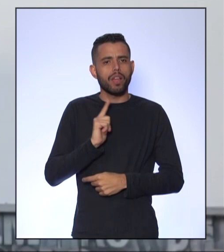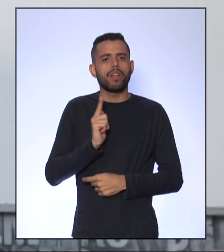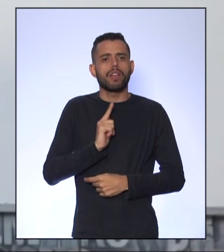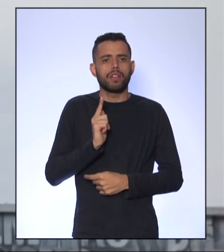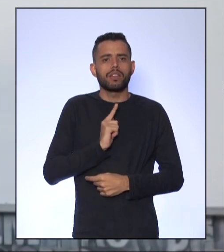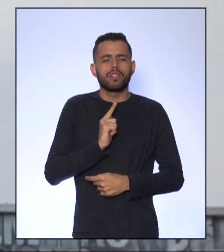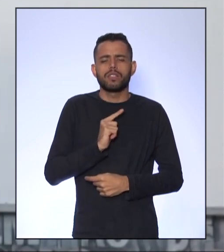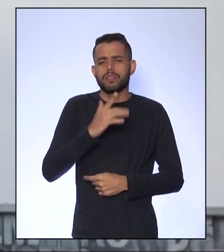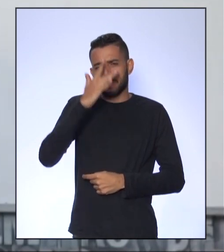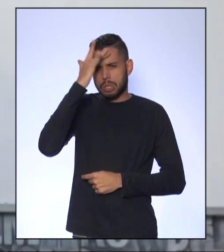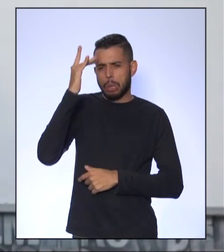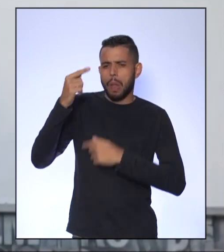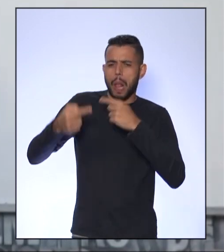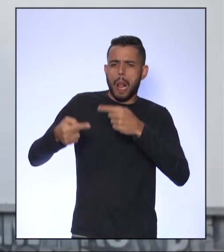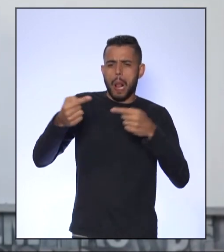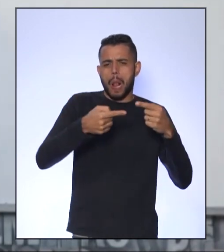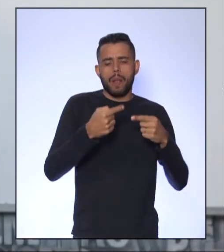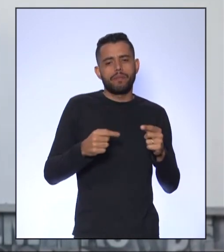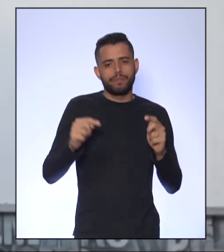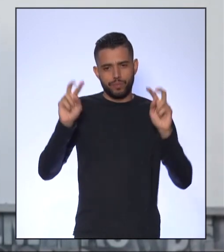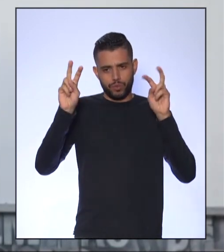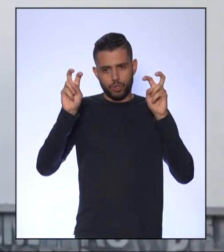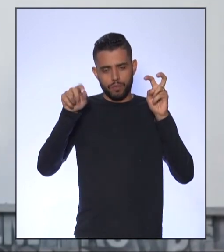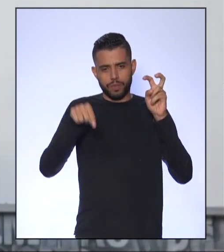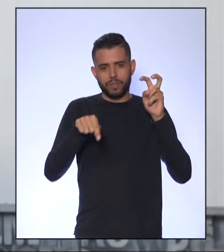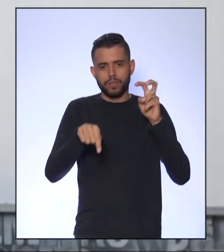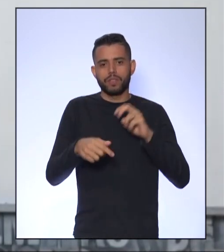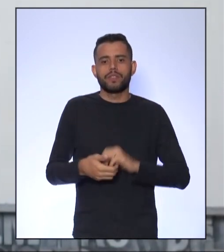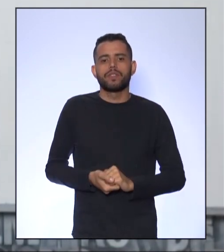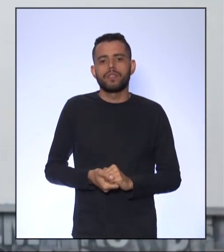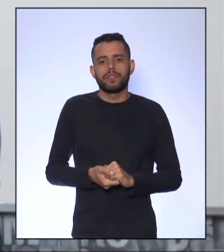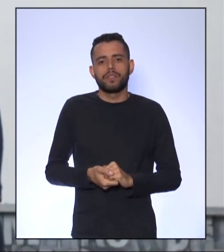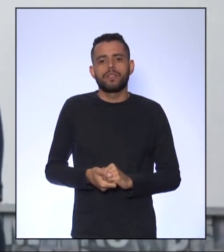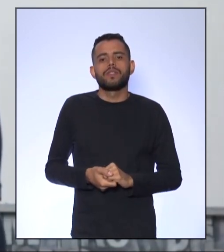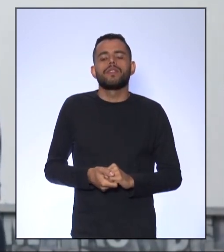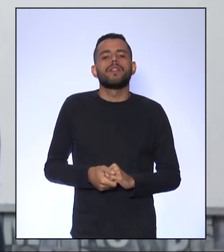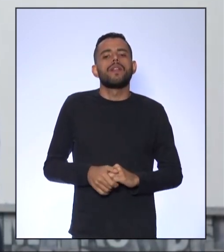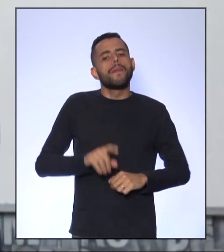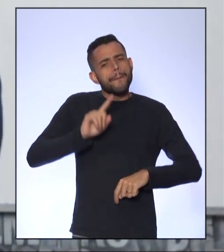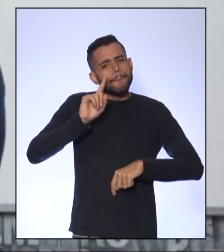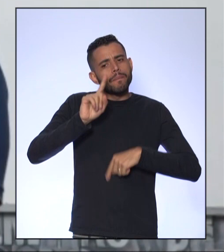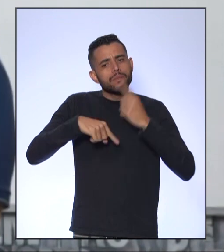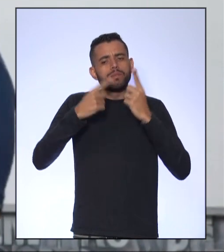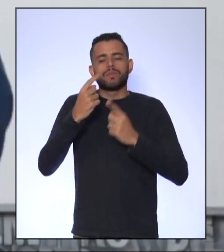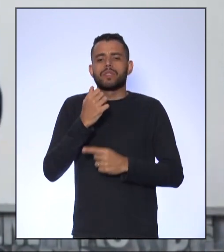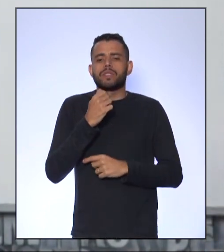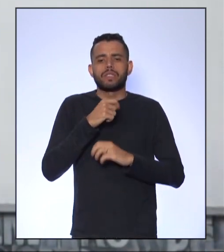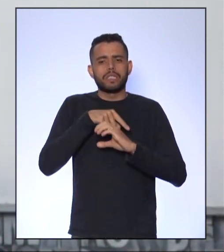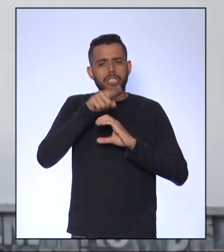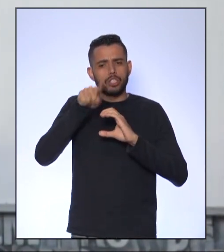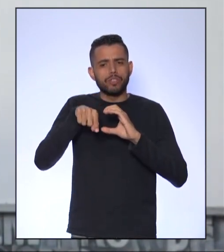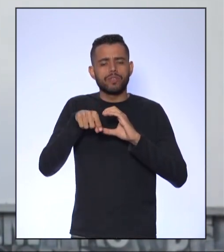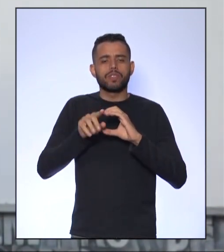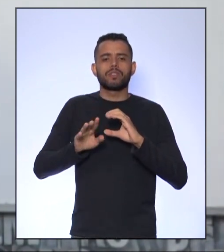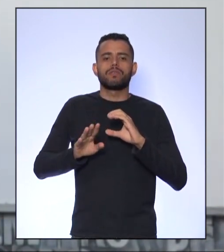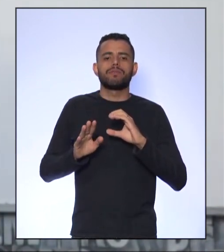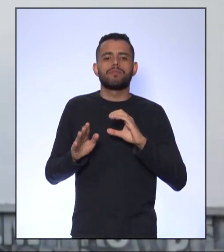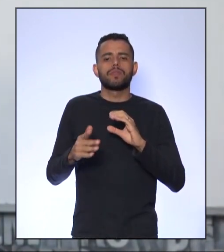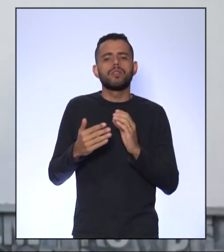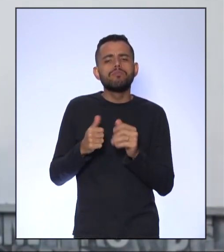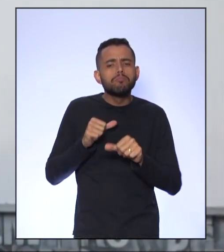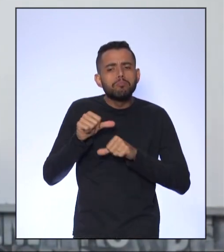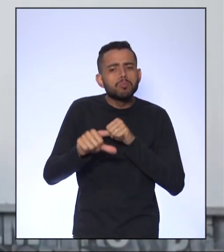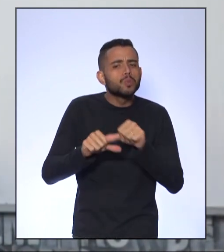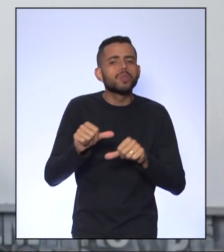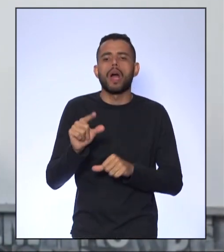discussões, bate-bolas aquecidos sobre o tema. Na revolução científica, o que vai começar a trazer de